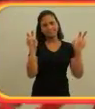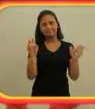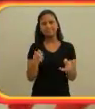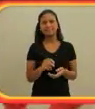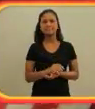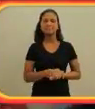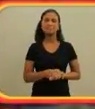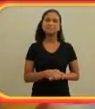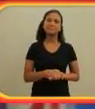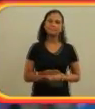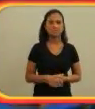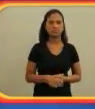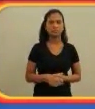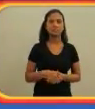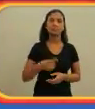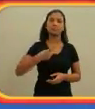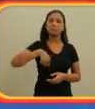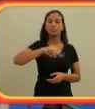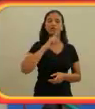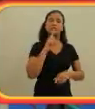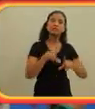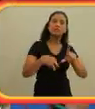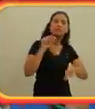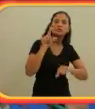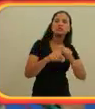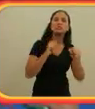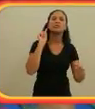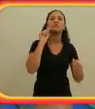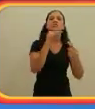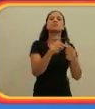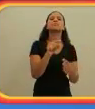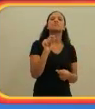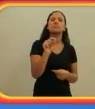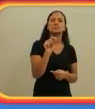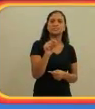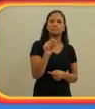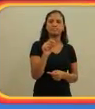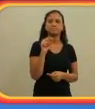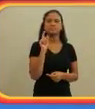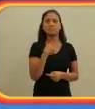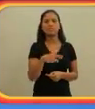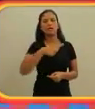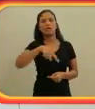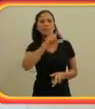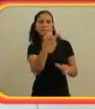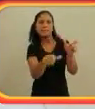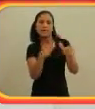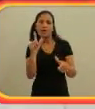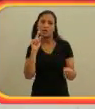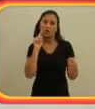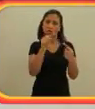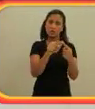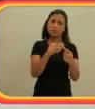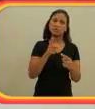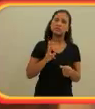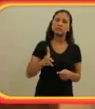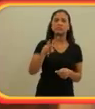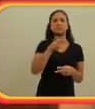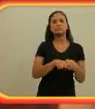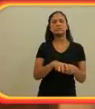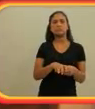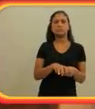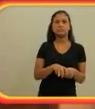desse paciente ter um alinhamento corporal mais próximo do normal. A gente seleciona um